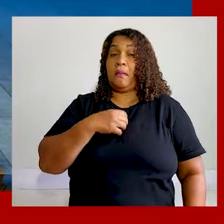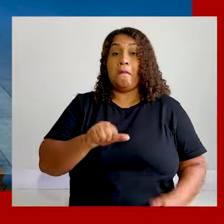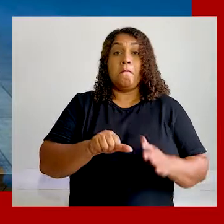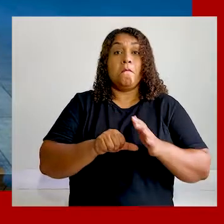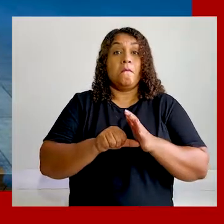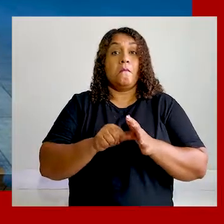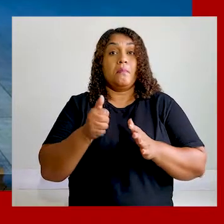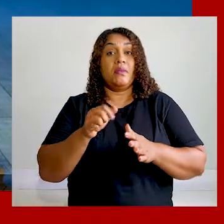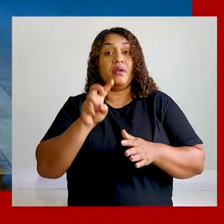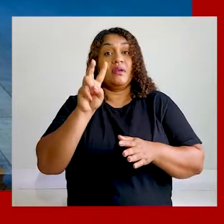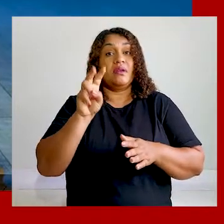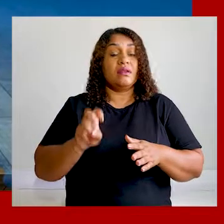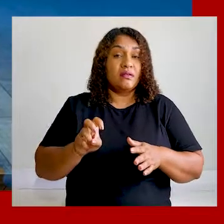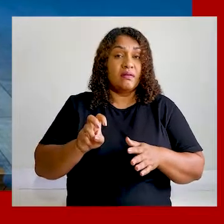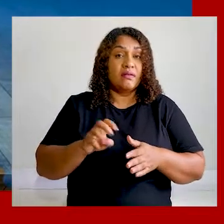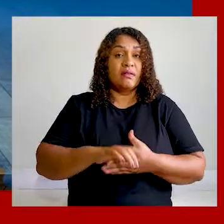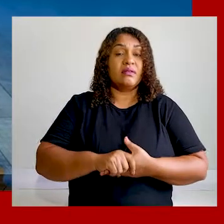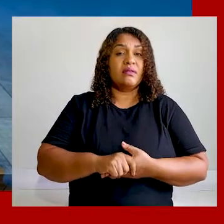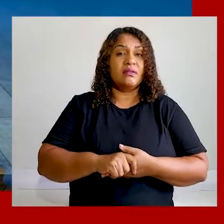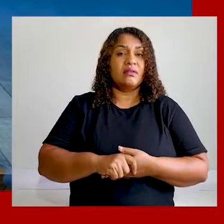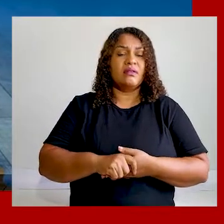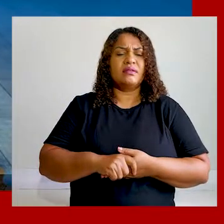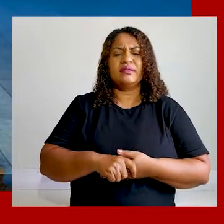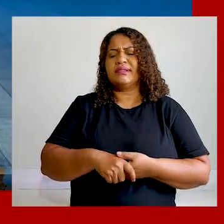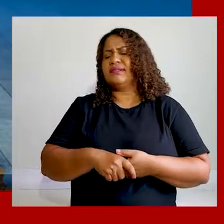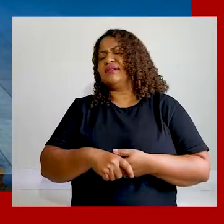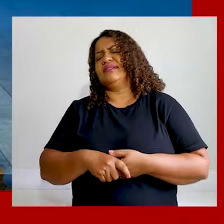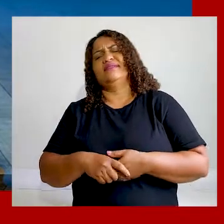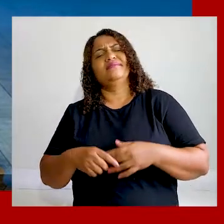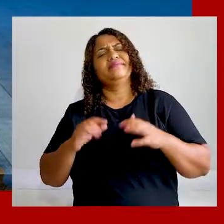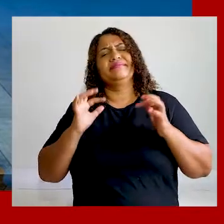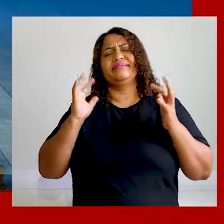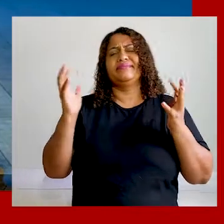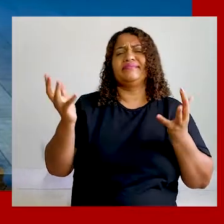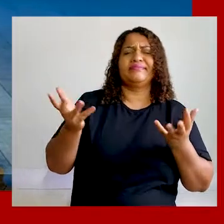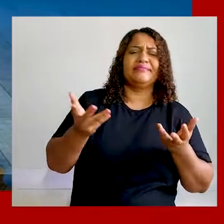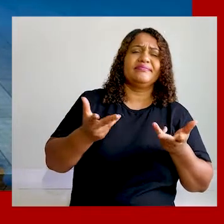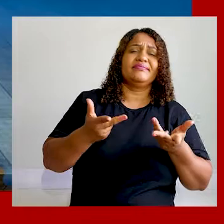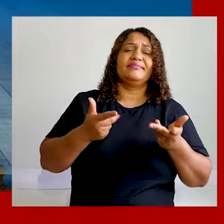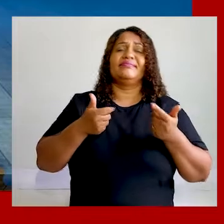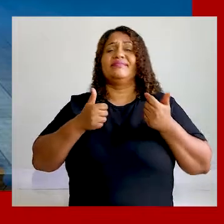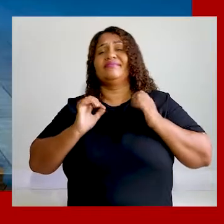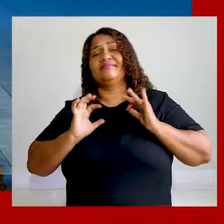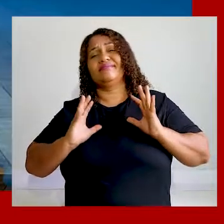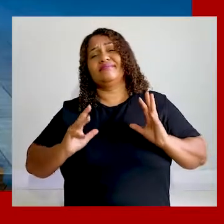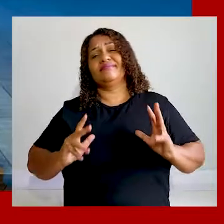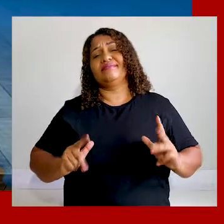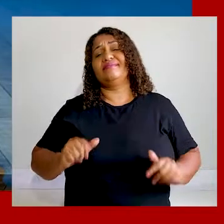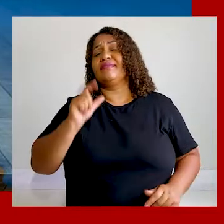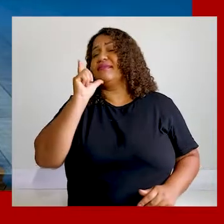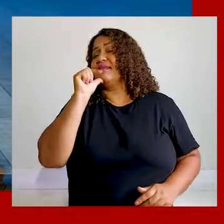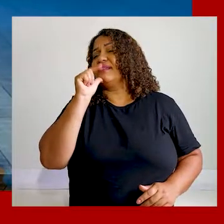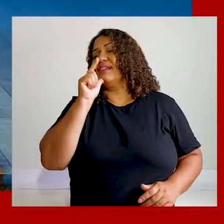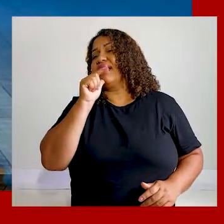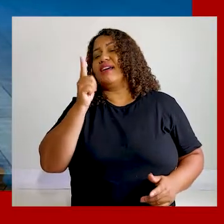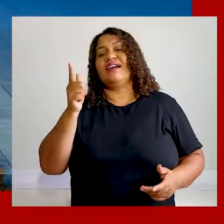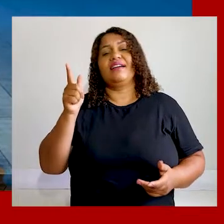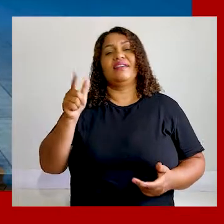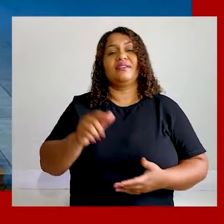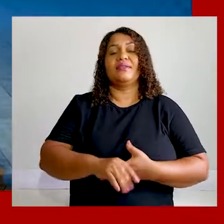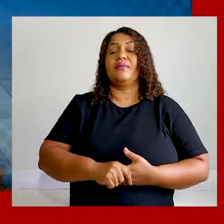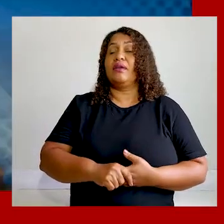Sentira pela primeira vez a passagem gostosa e límpida da água